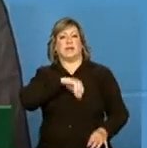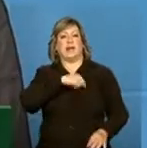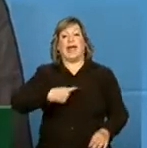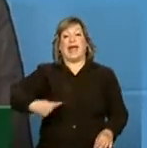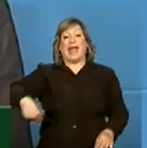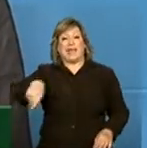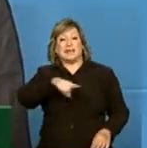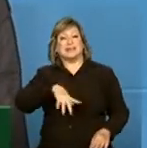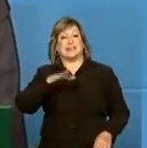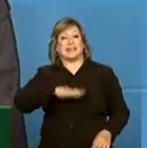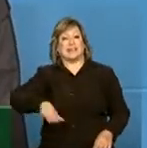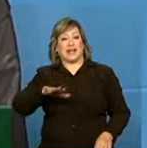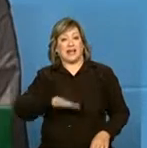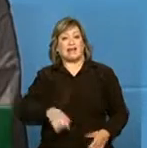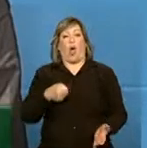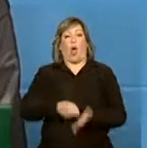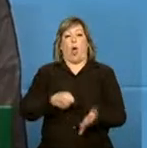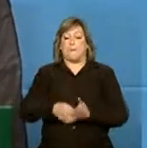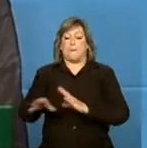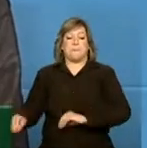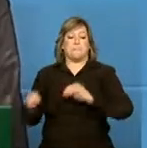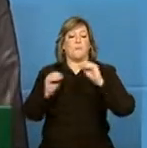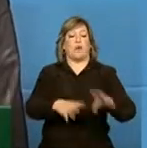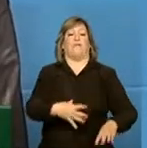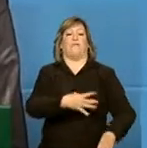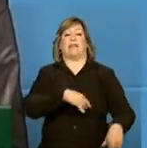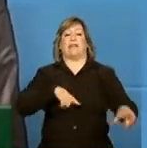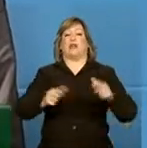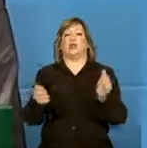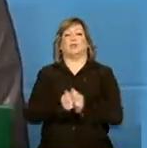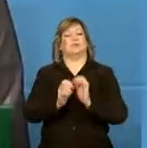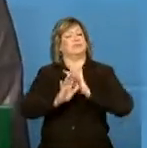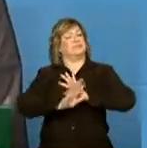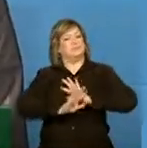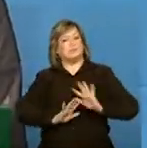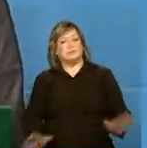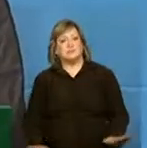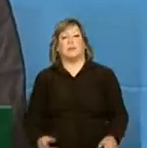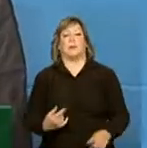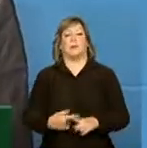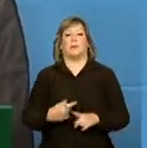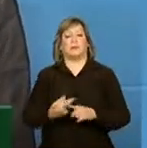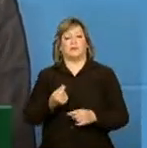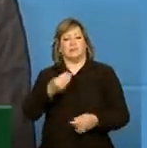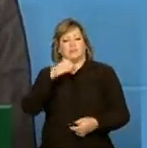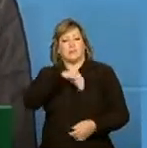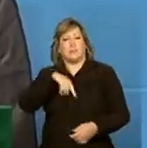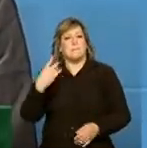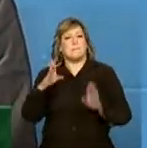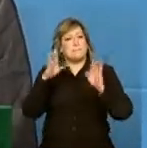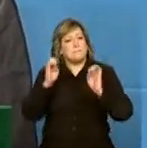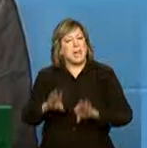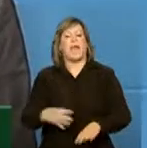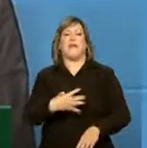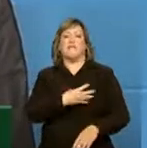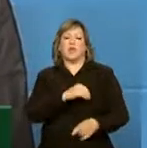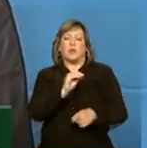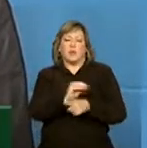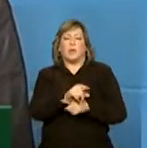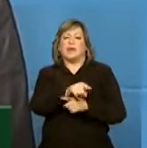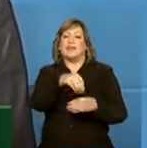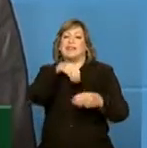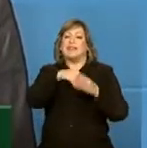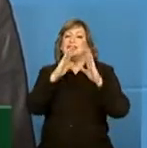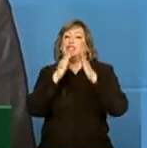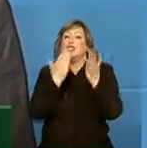sejam forçadas a enviar seus filhos ao campo para atender suas necessidades financeiras. Vamos organizar os trabalhadores